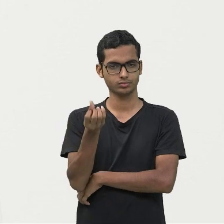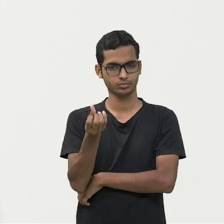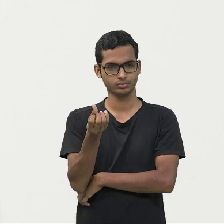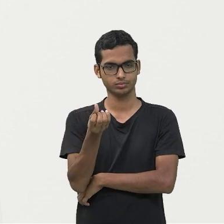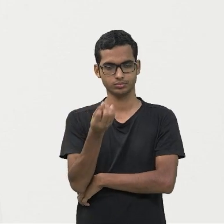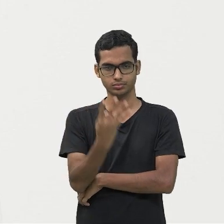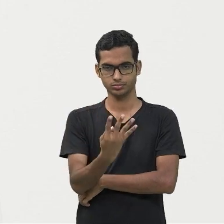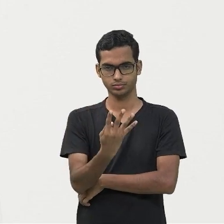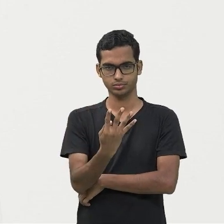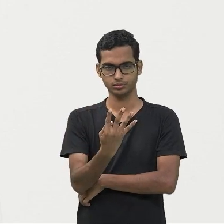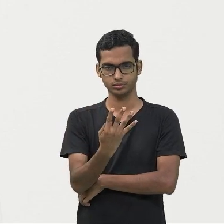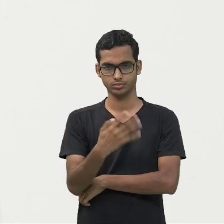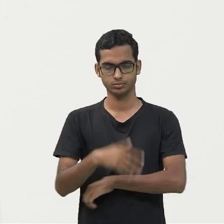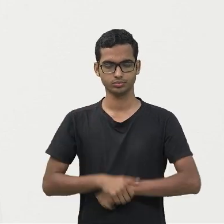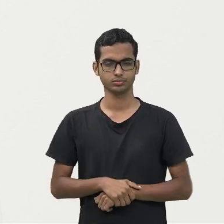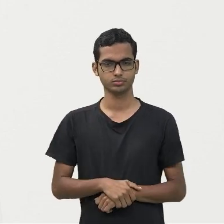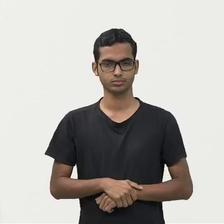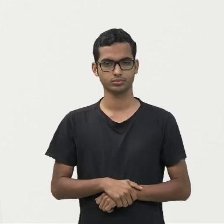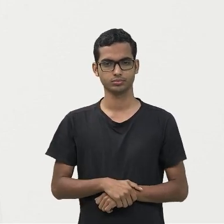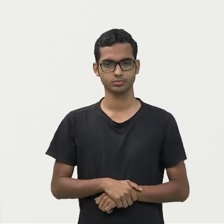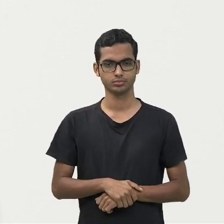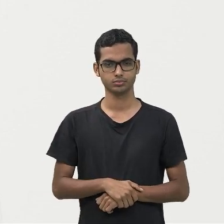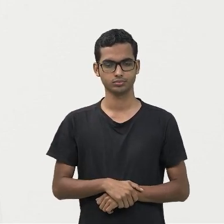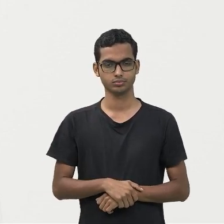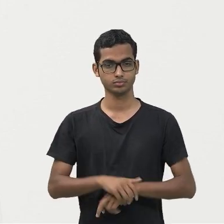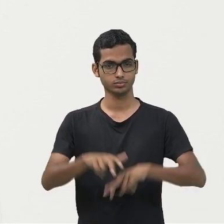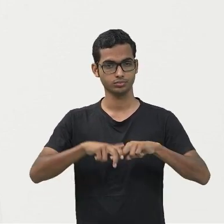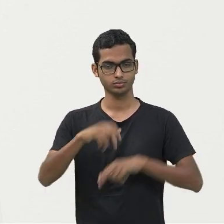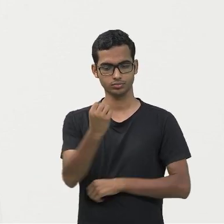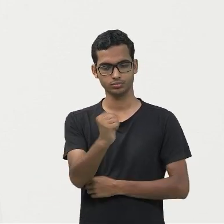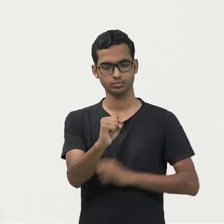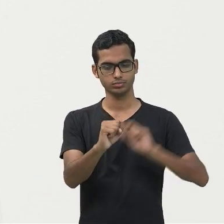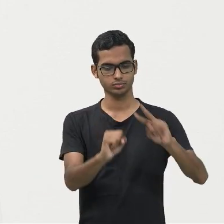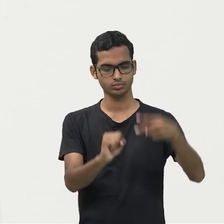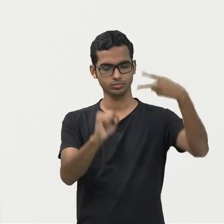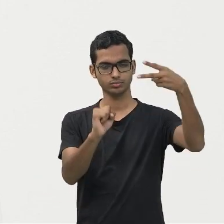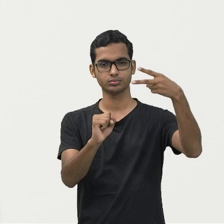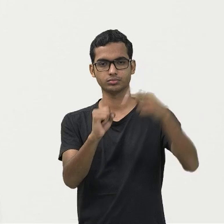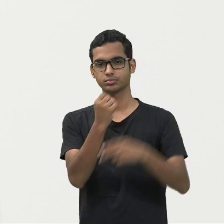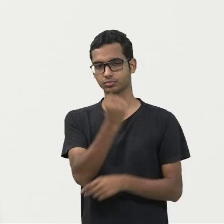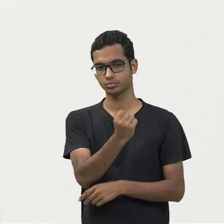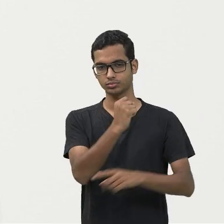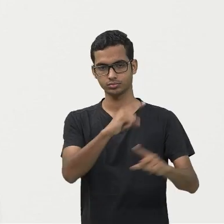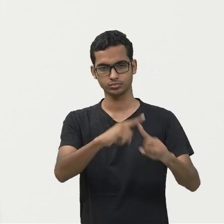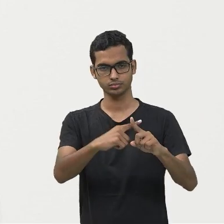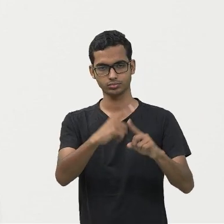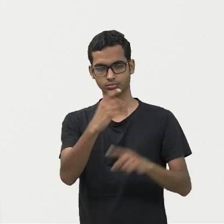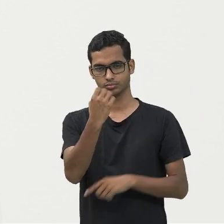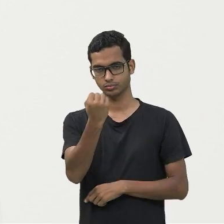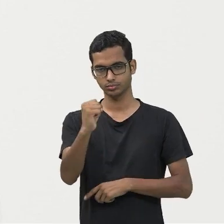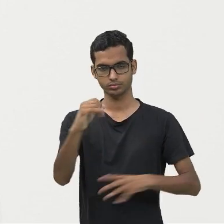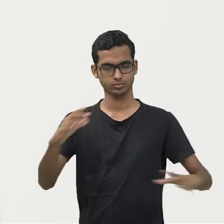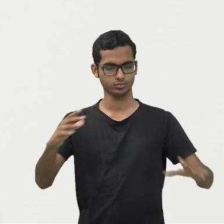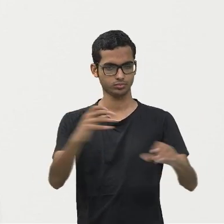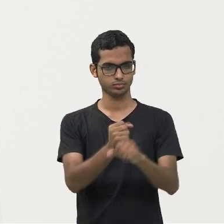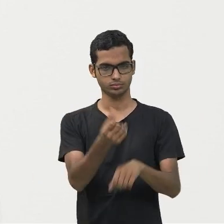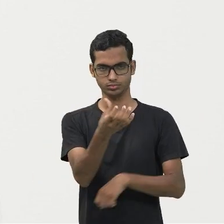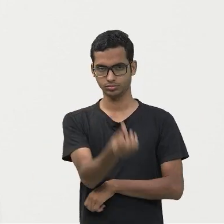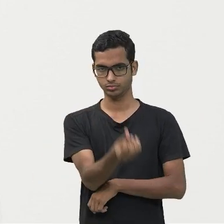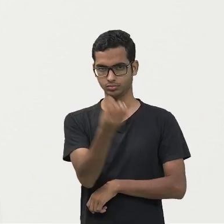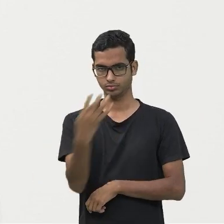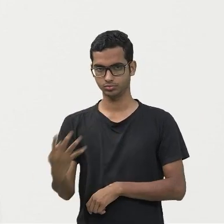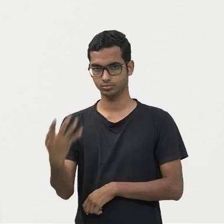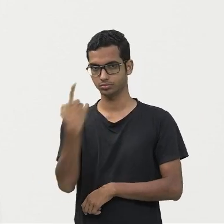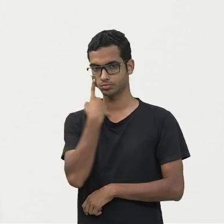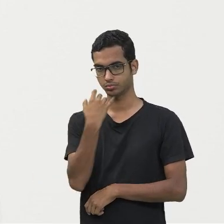64. Lembrando que 8 ao quadrado é 8 vezes 8, tá bom?